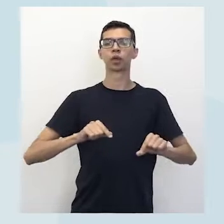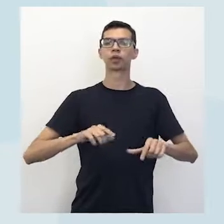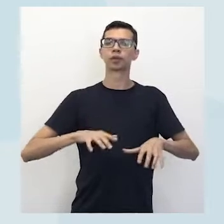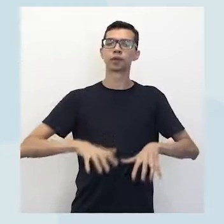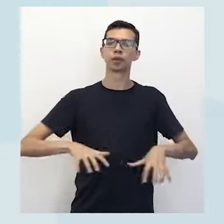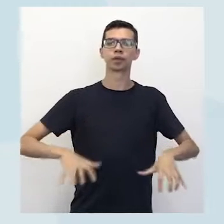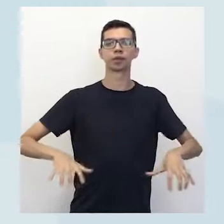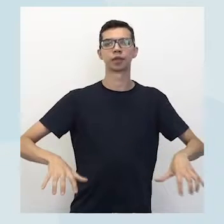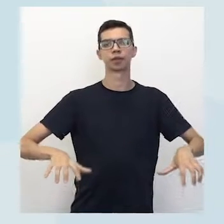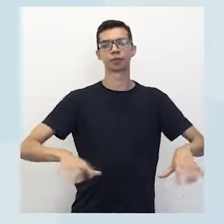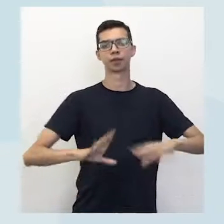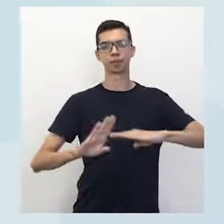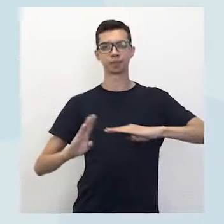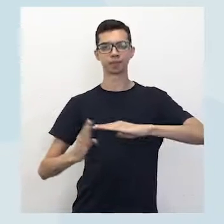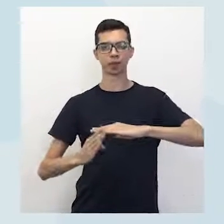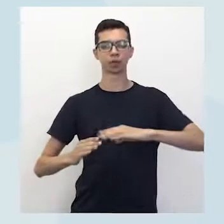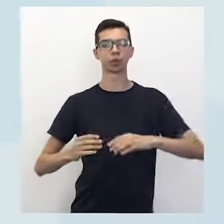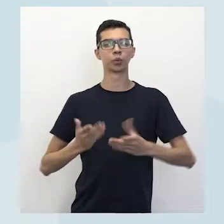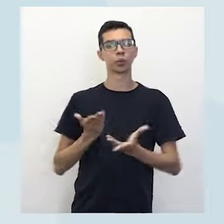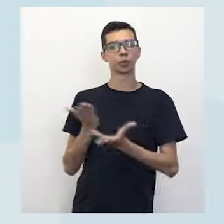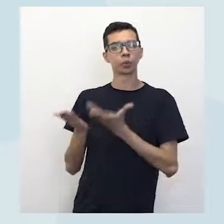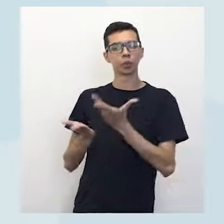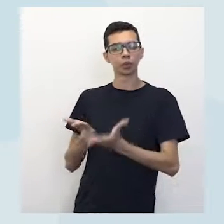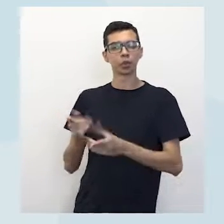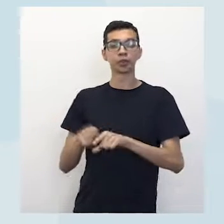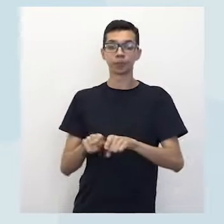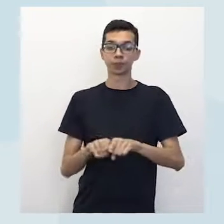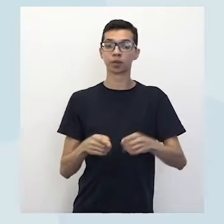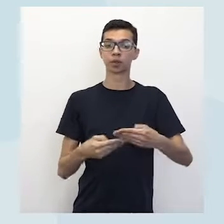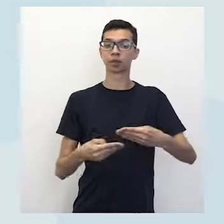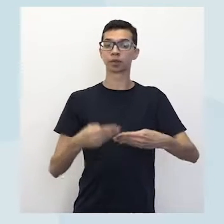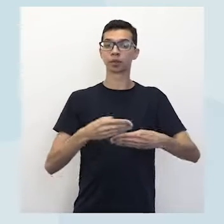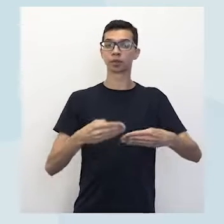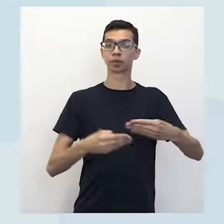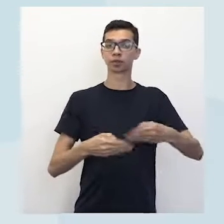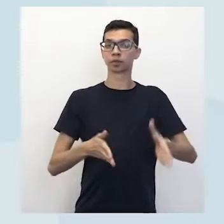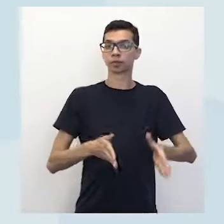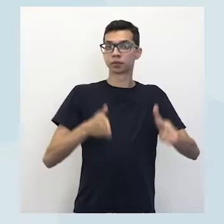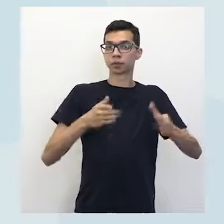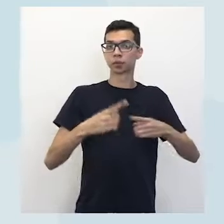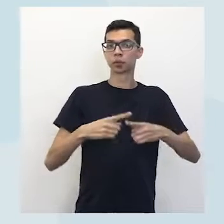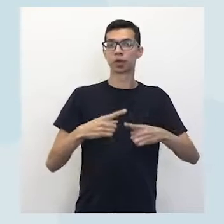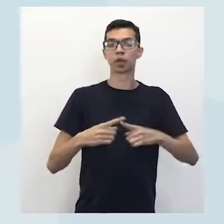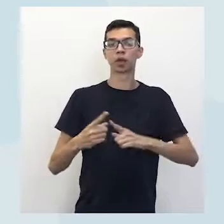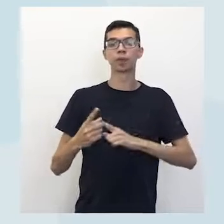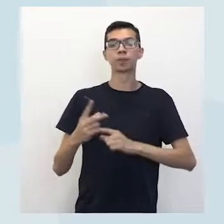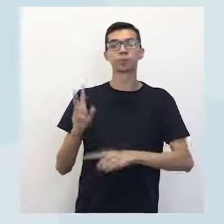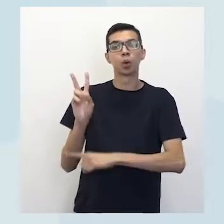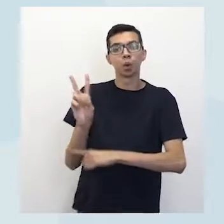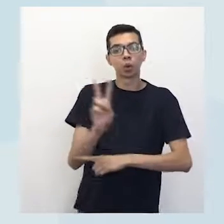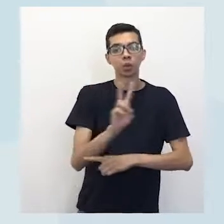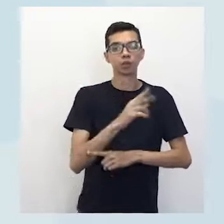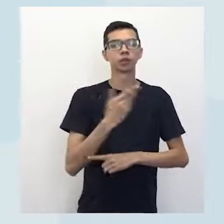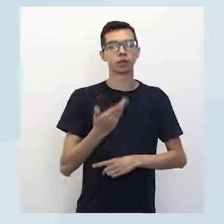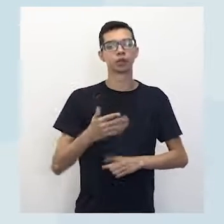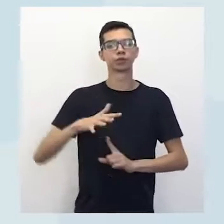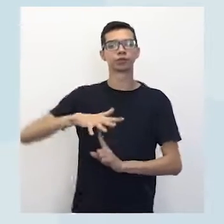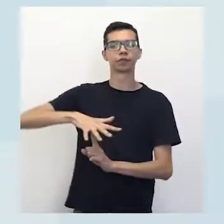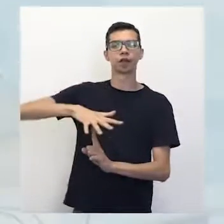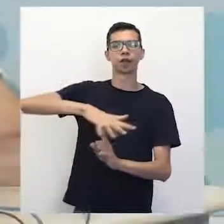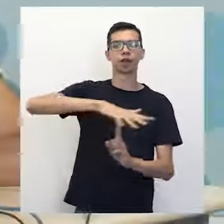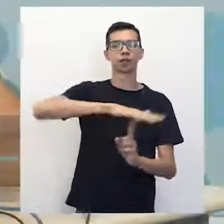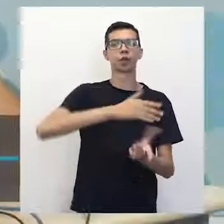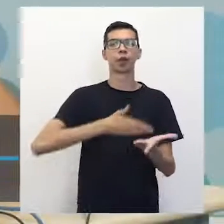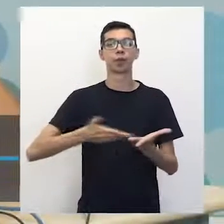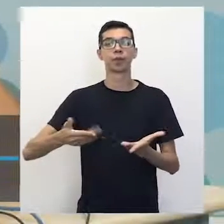começar a murar também para se proteger, ou seja, construir muros, fazer as feirinhas deles, e eles vão começar toda uma atividade